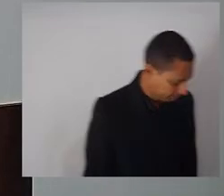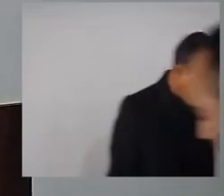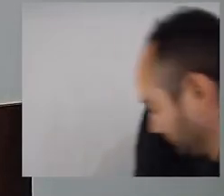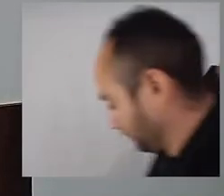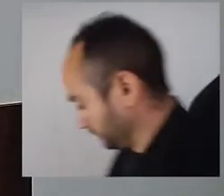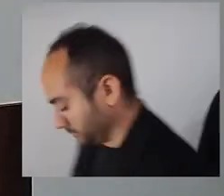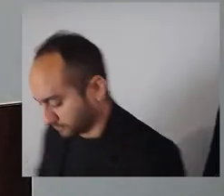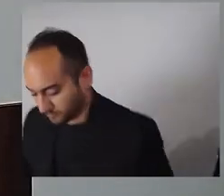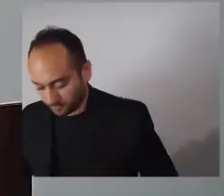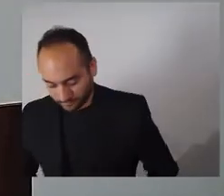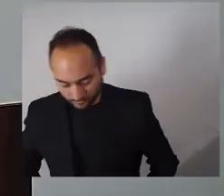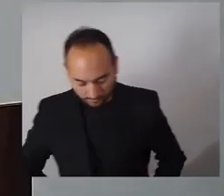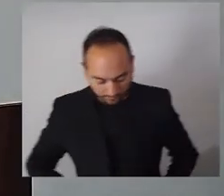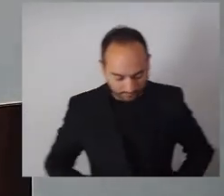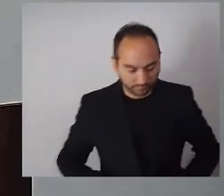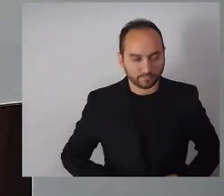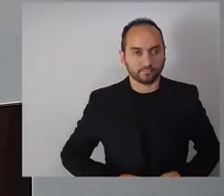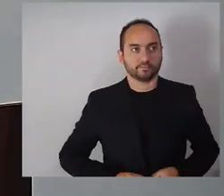Obrigada, Excelência.